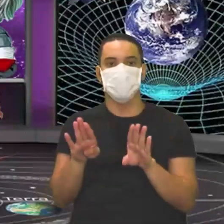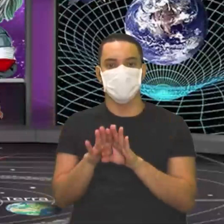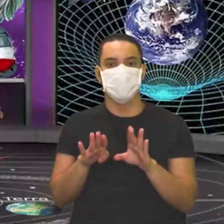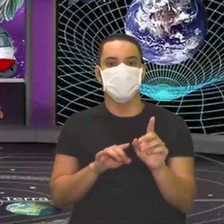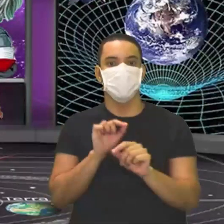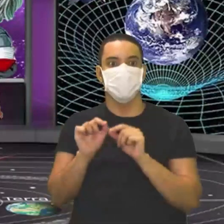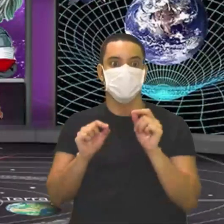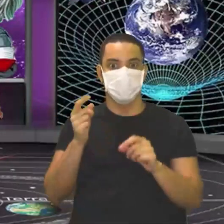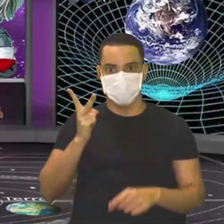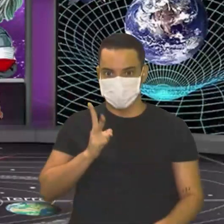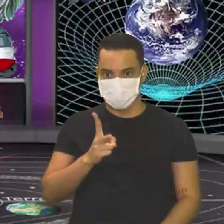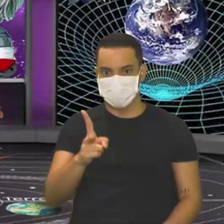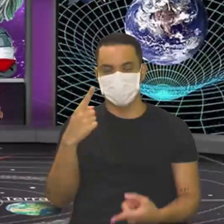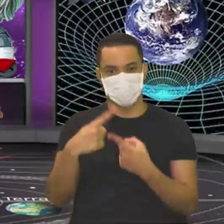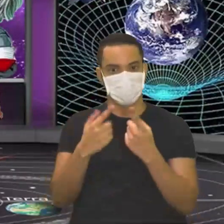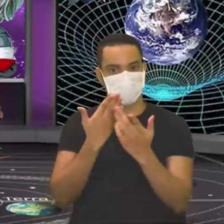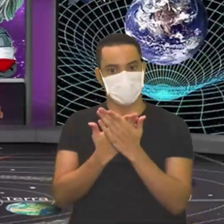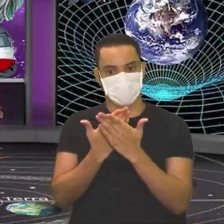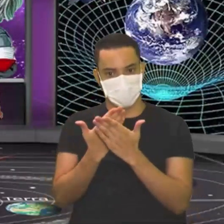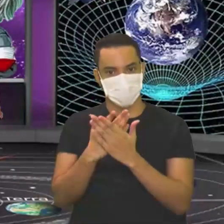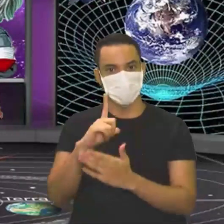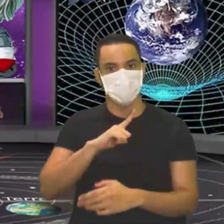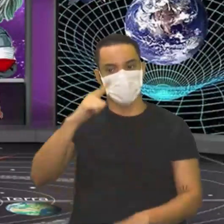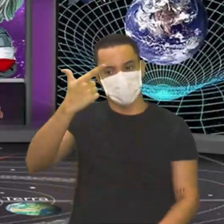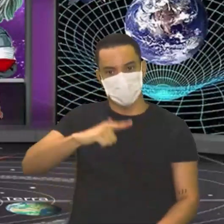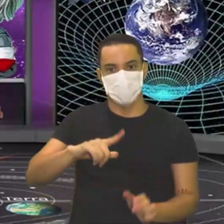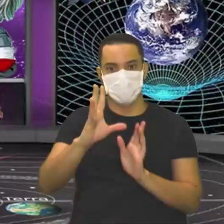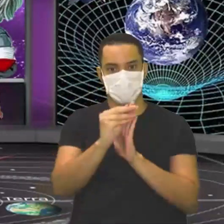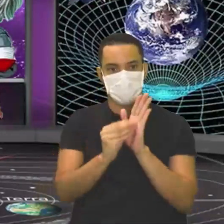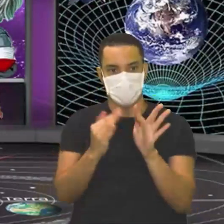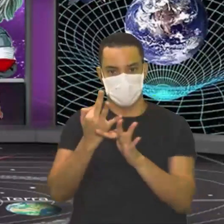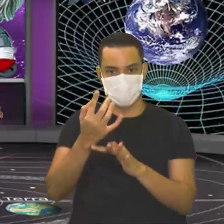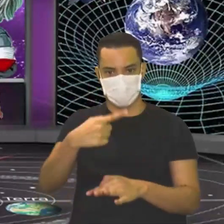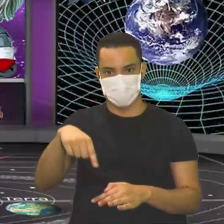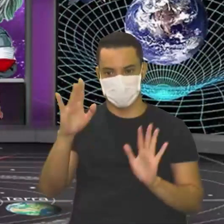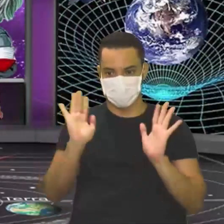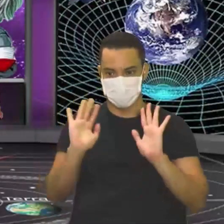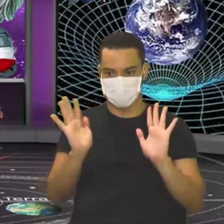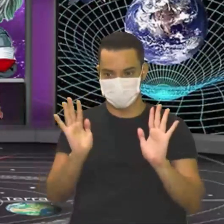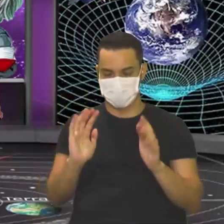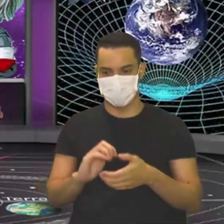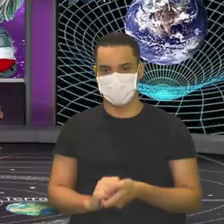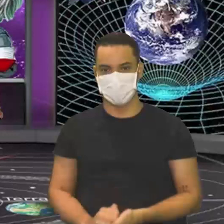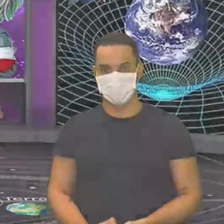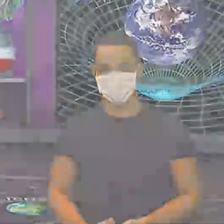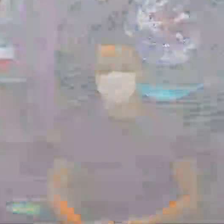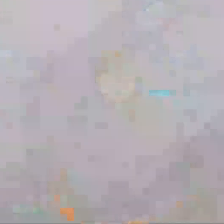Galerinha, fiquem comigo que na próxima aula tem mais conteúdo de física para vocês. Tchau, tchau!